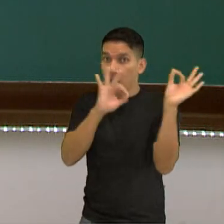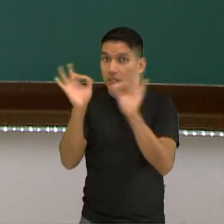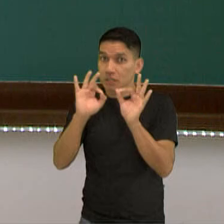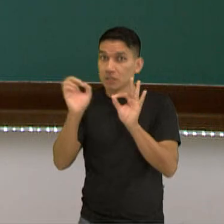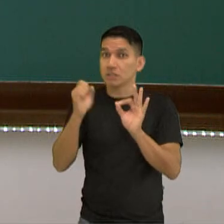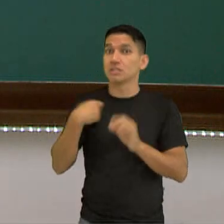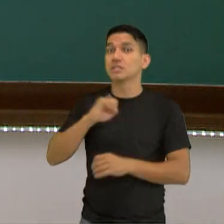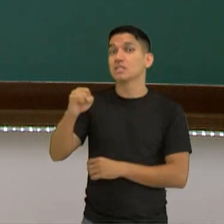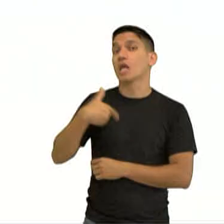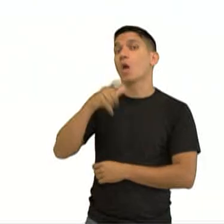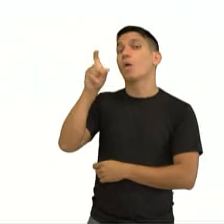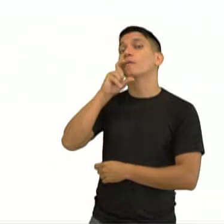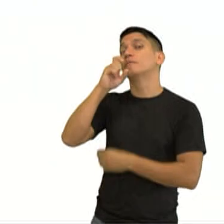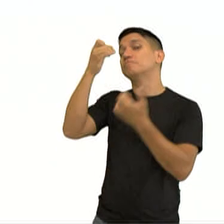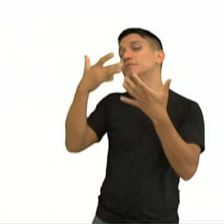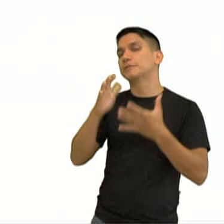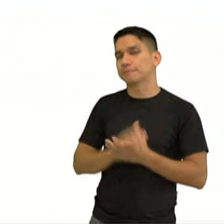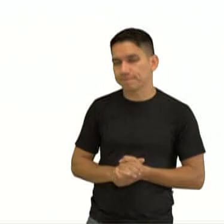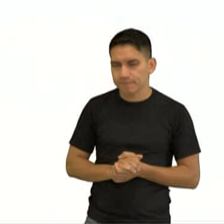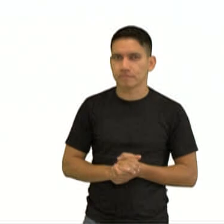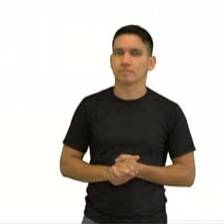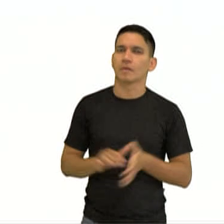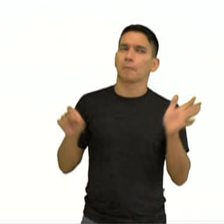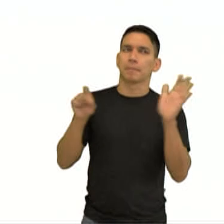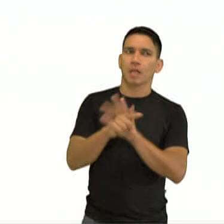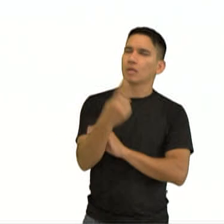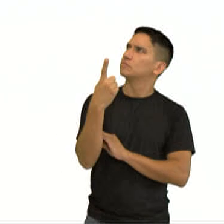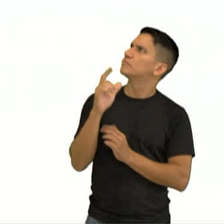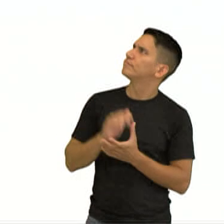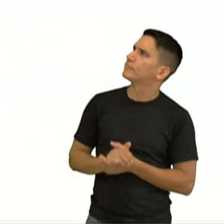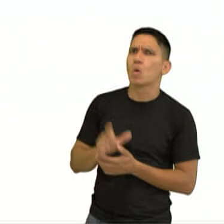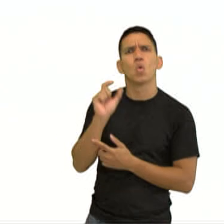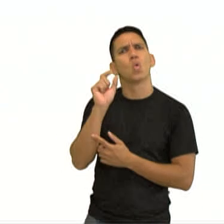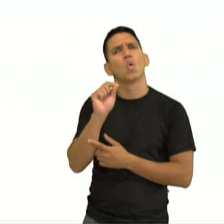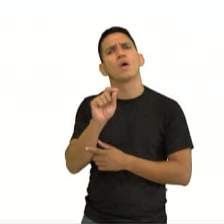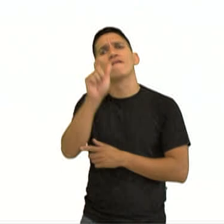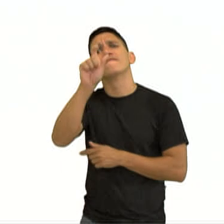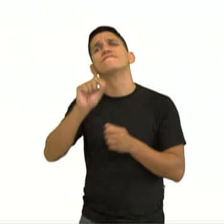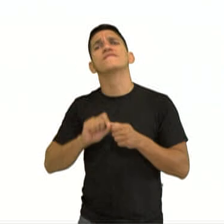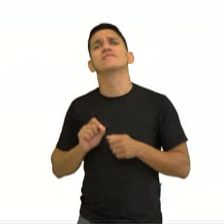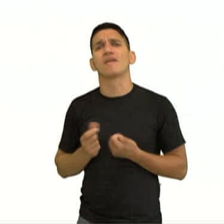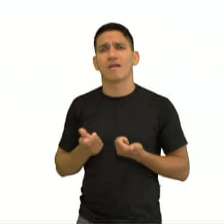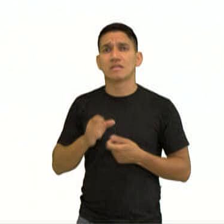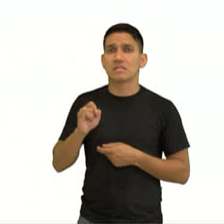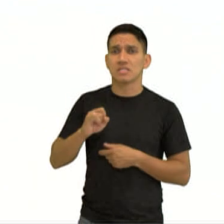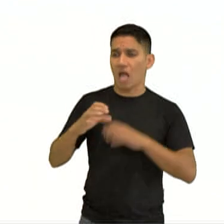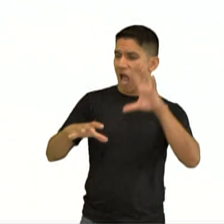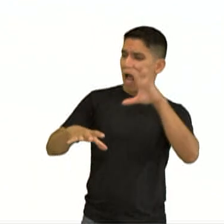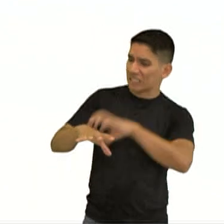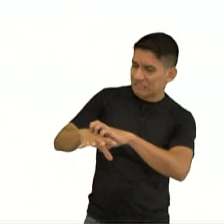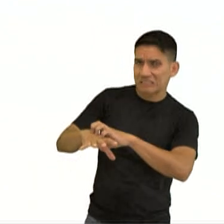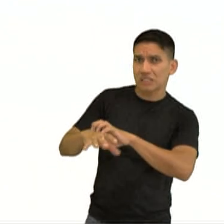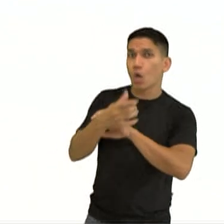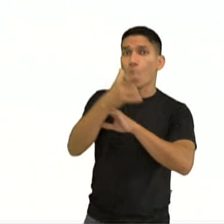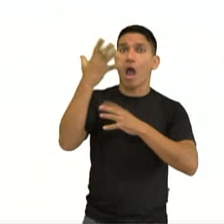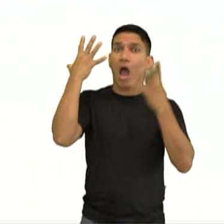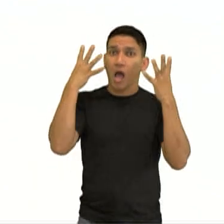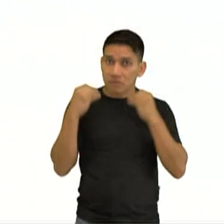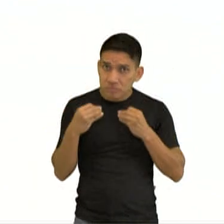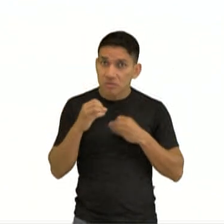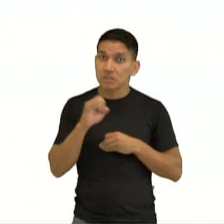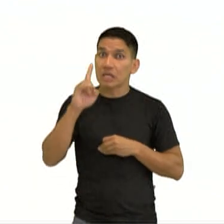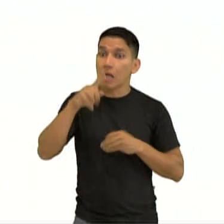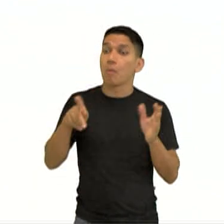até agora? Número 1. O que deve ser feito caso uma pessoa seja mordida por um animal? Principalmente se for animal